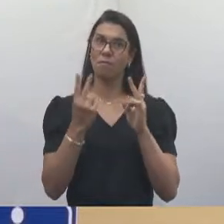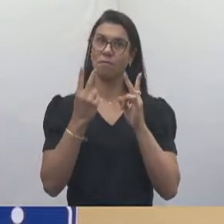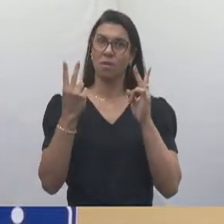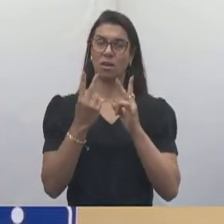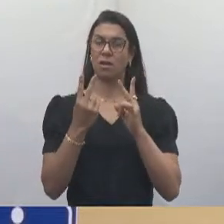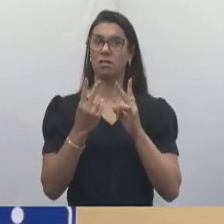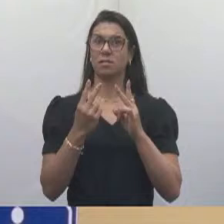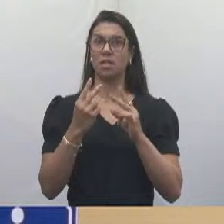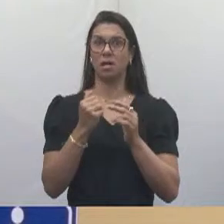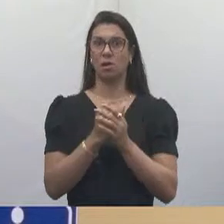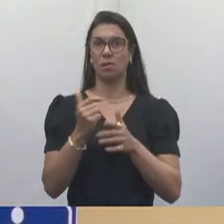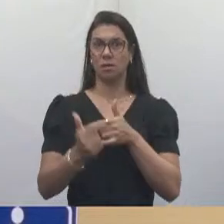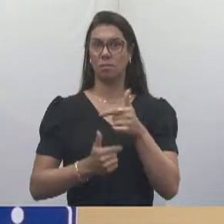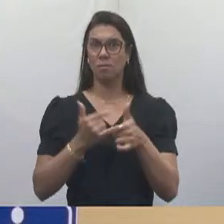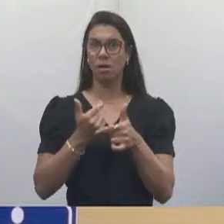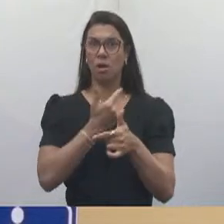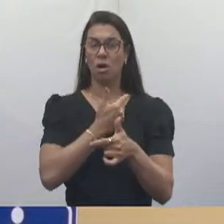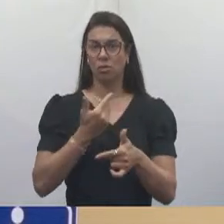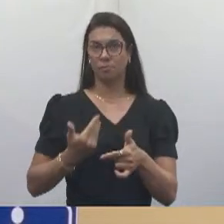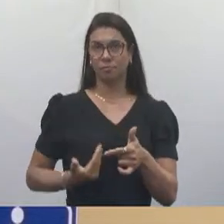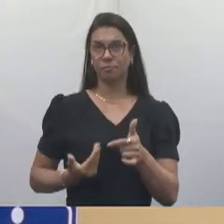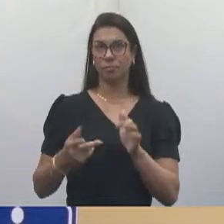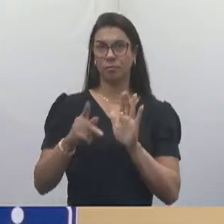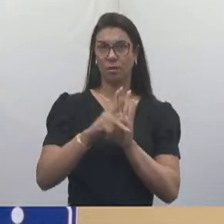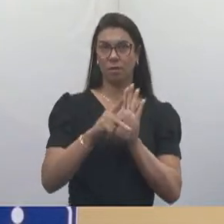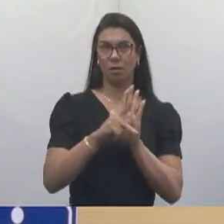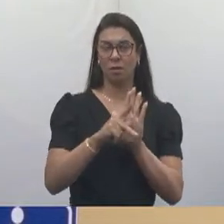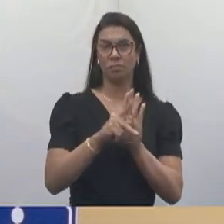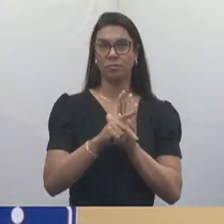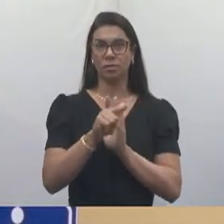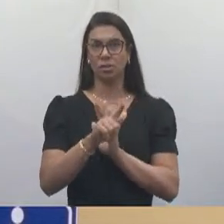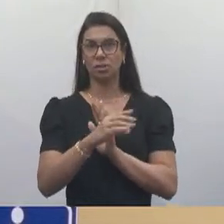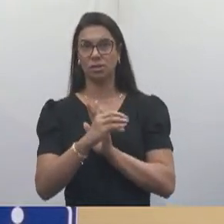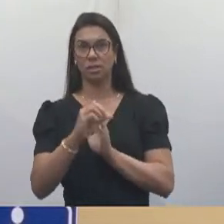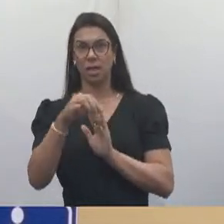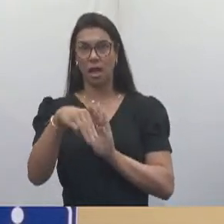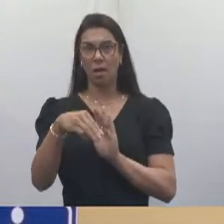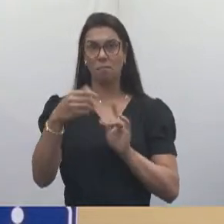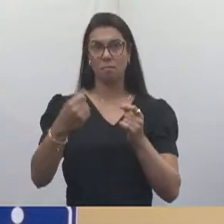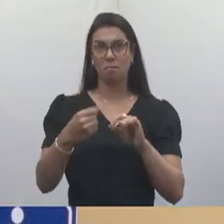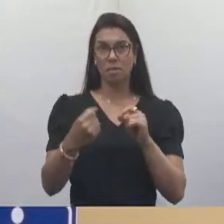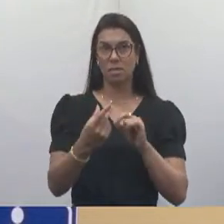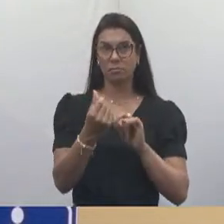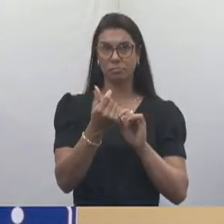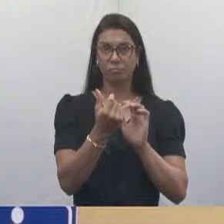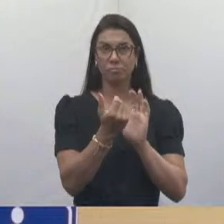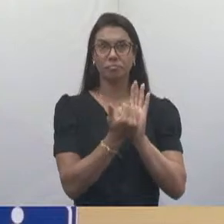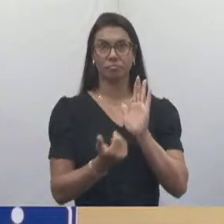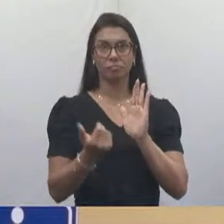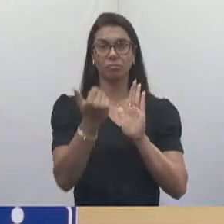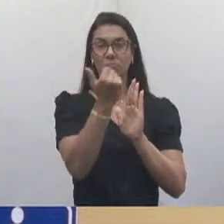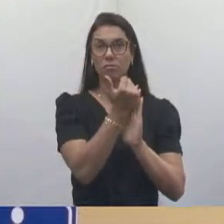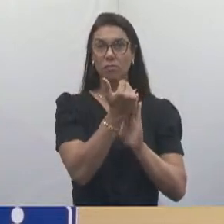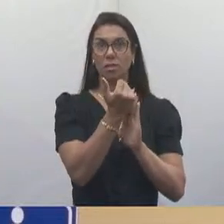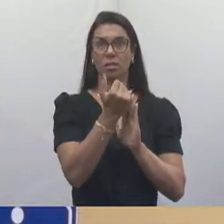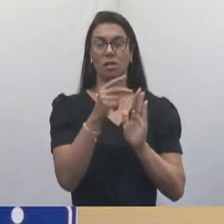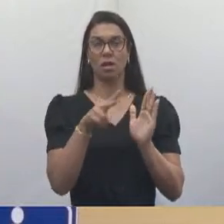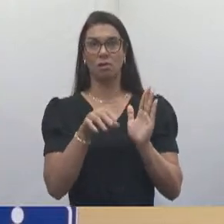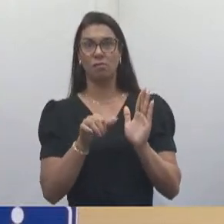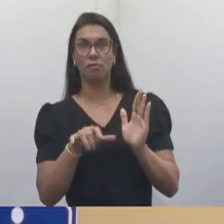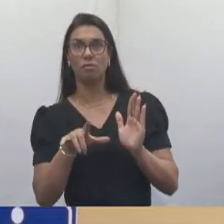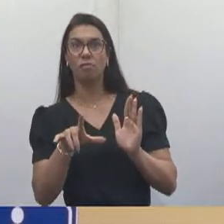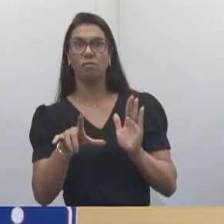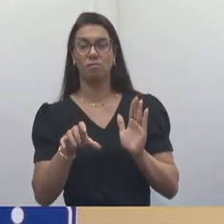o servidor público municipal. O guarda civil municipal precisa de um aumento de referência, o oficial administrativo precisa, o vale